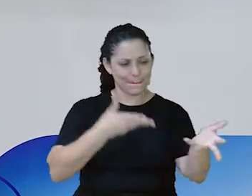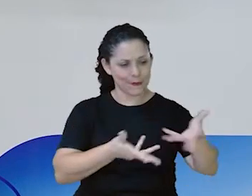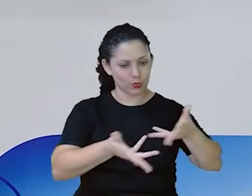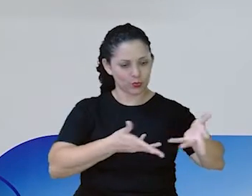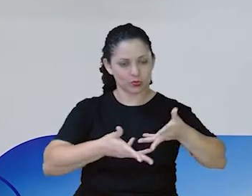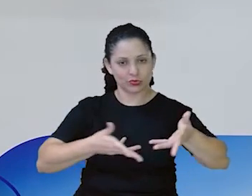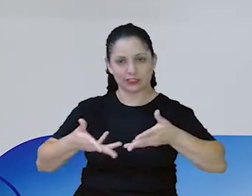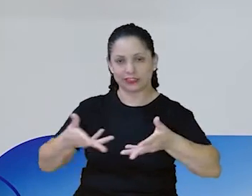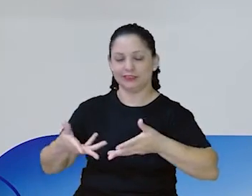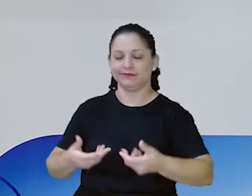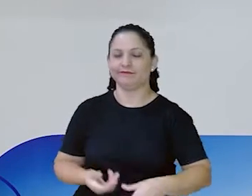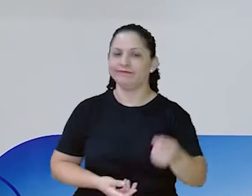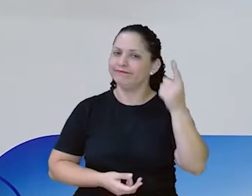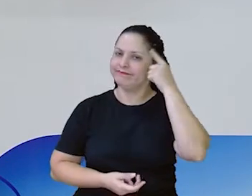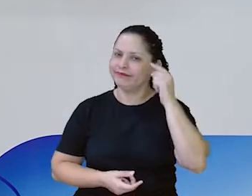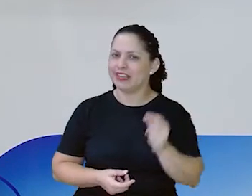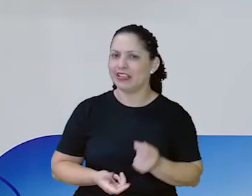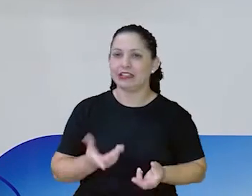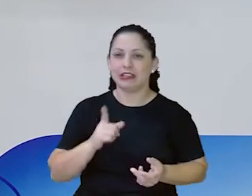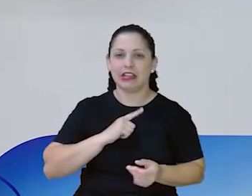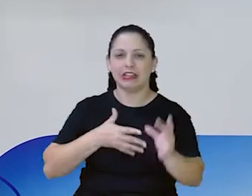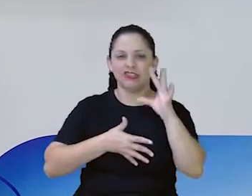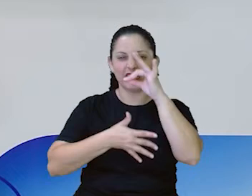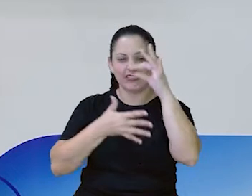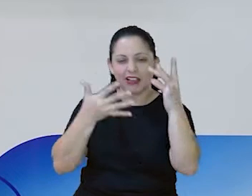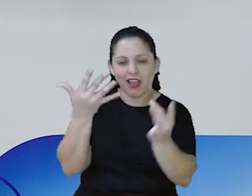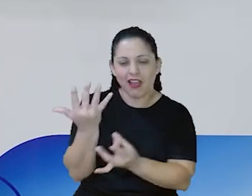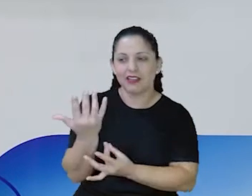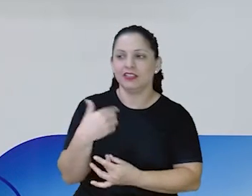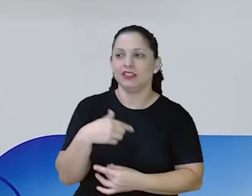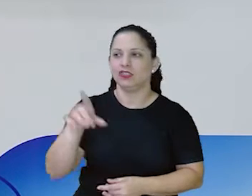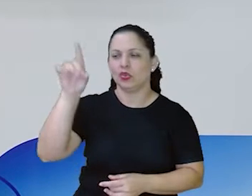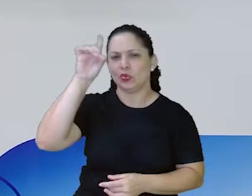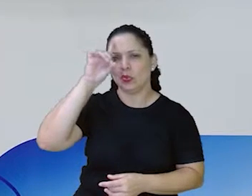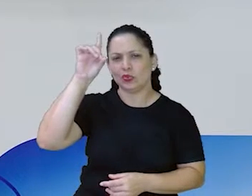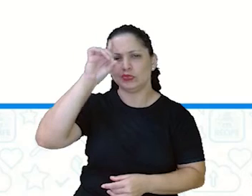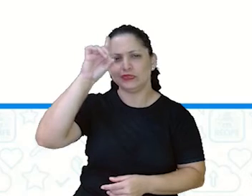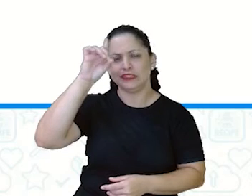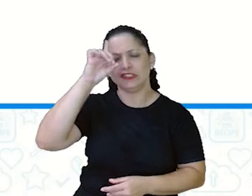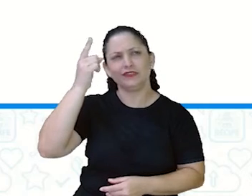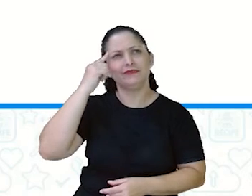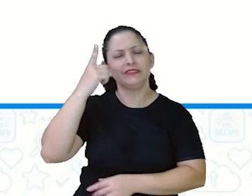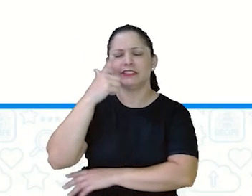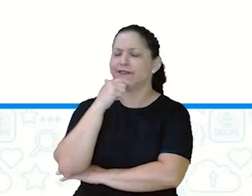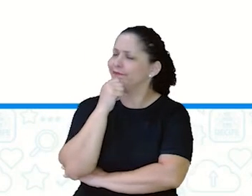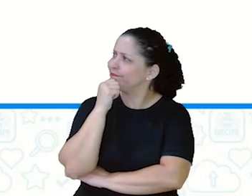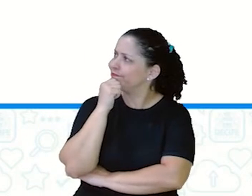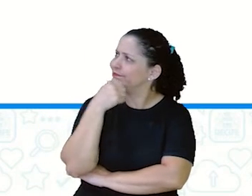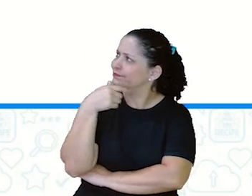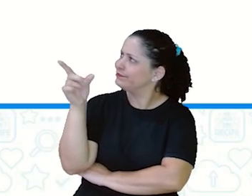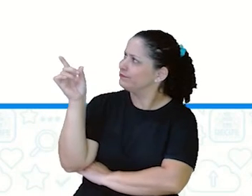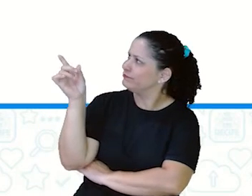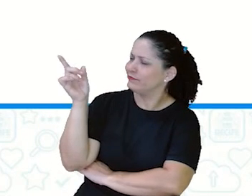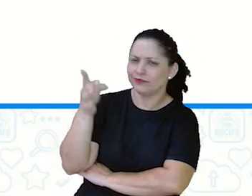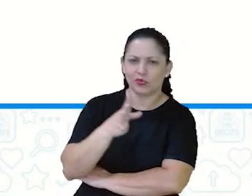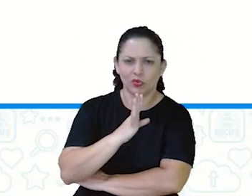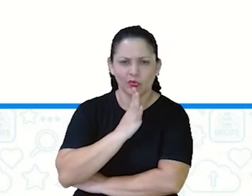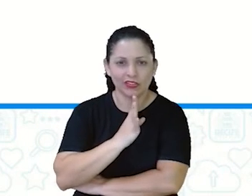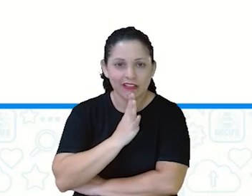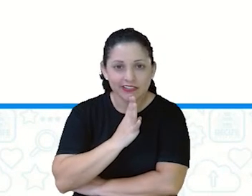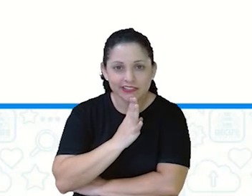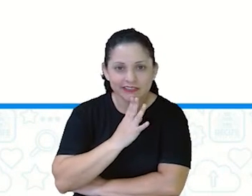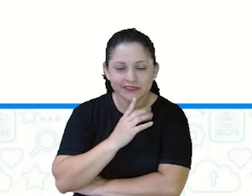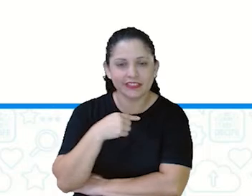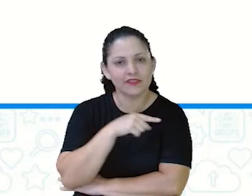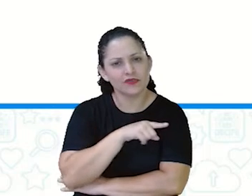pequenos detalhes do dia a dia. Eu coloquei essas sacolas aí, uma pergunta para vocês. Você já ouviu falar em produtos